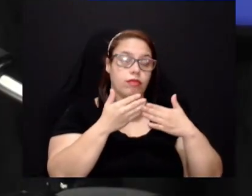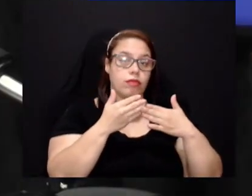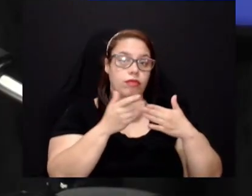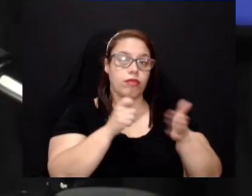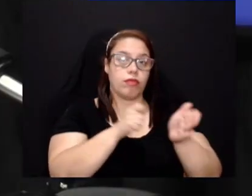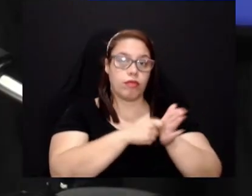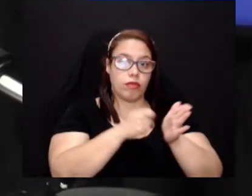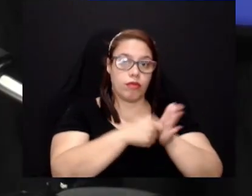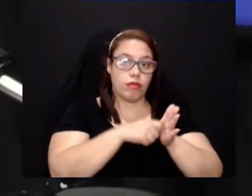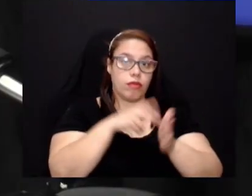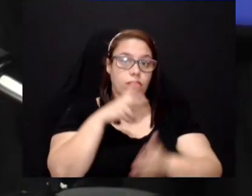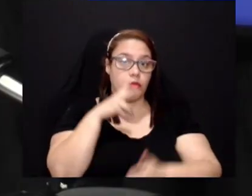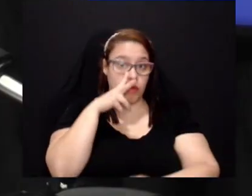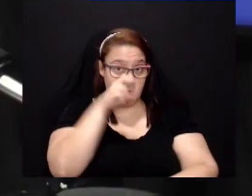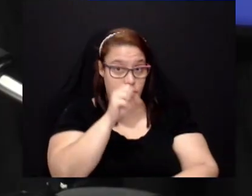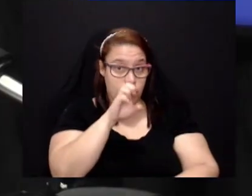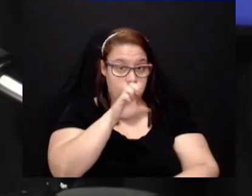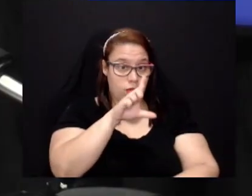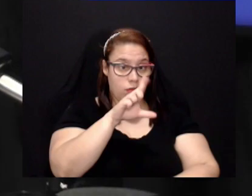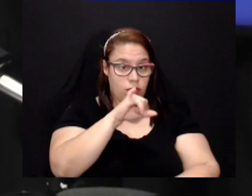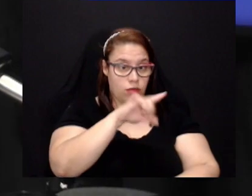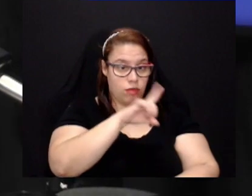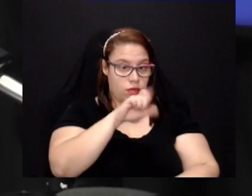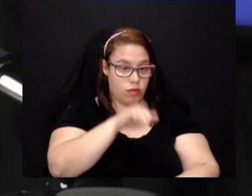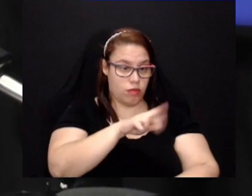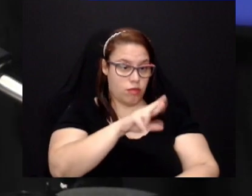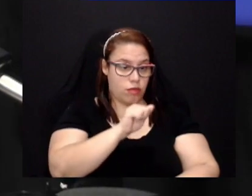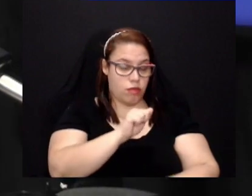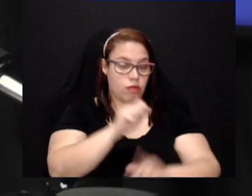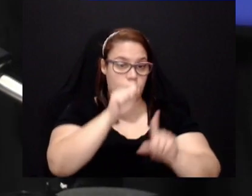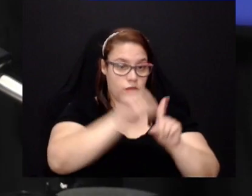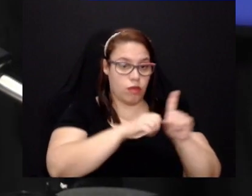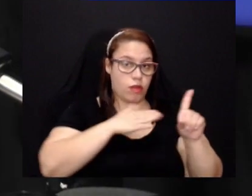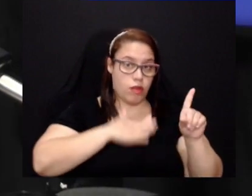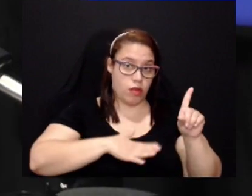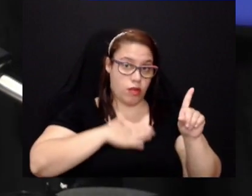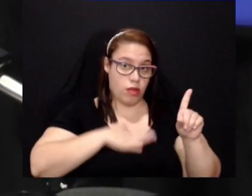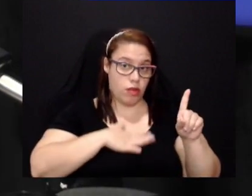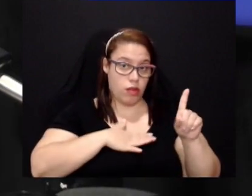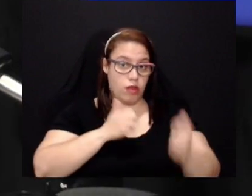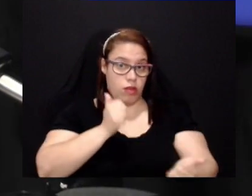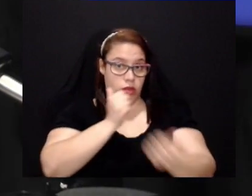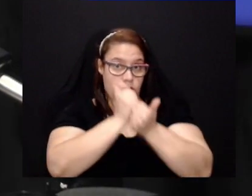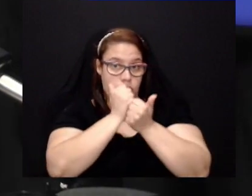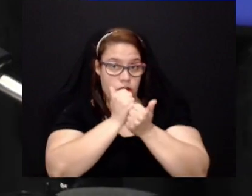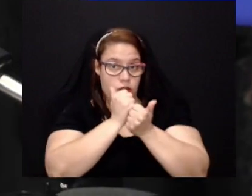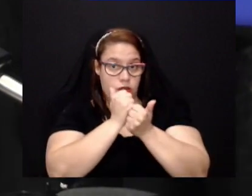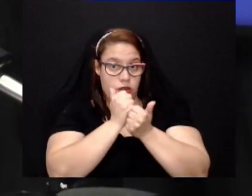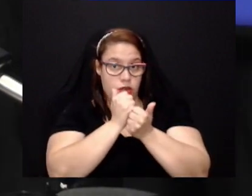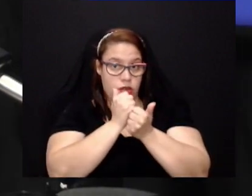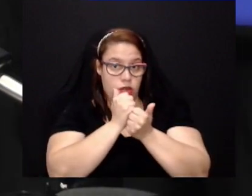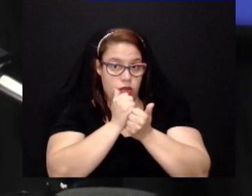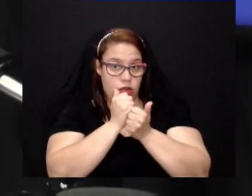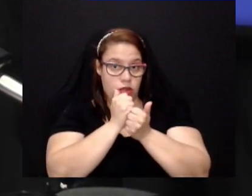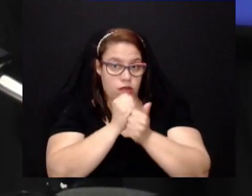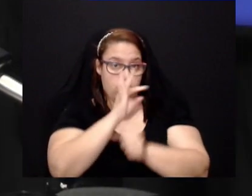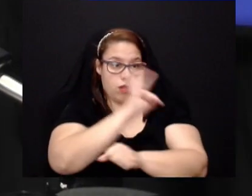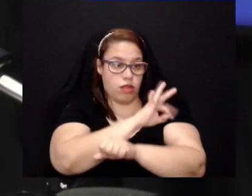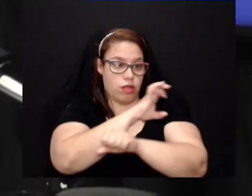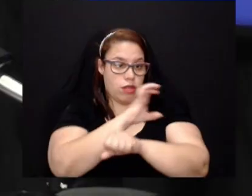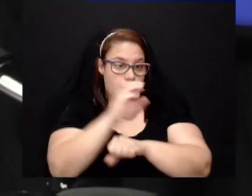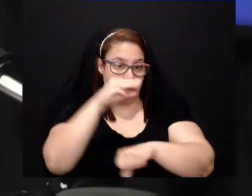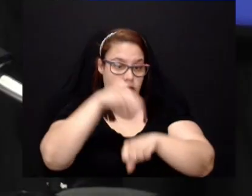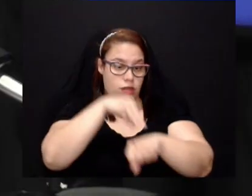frisar que a Elisandra, agora no mês de agosto, defendeu, né, a sua dissertação de mestrado. Ela